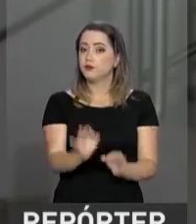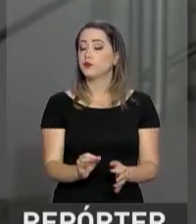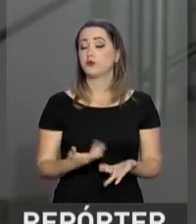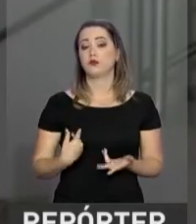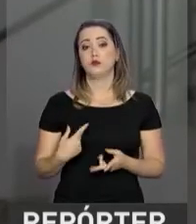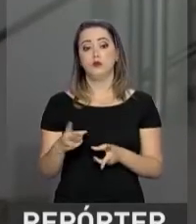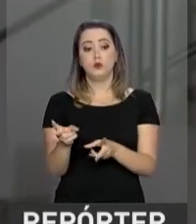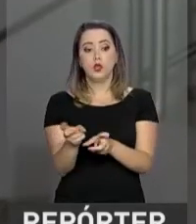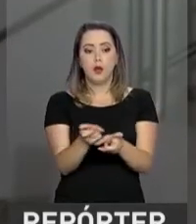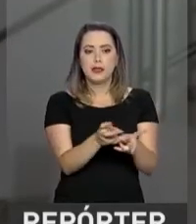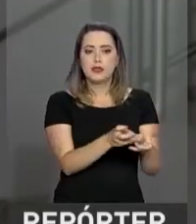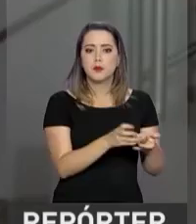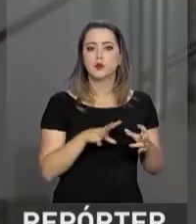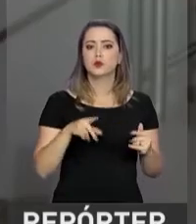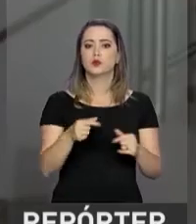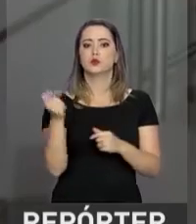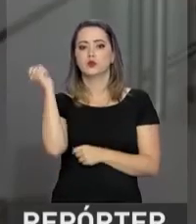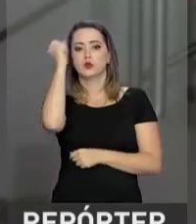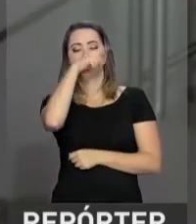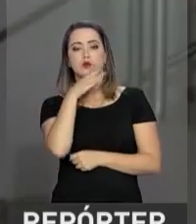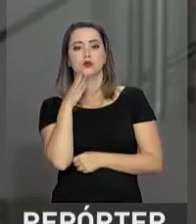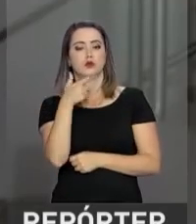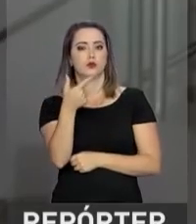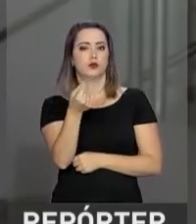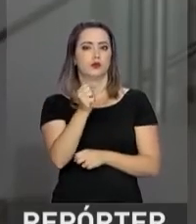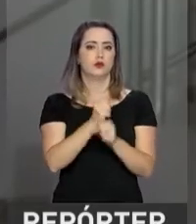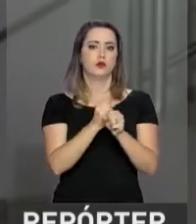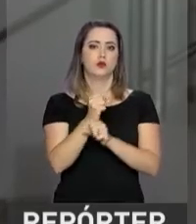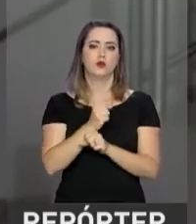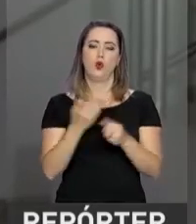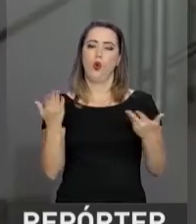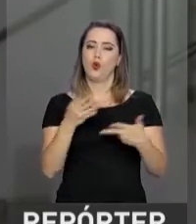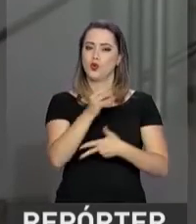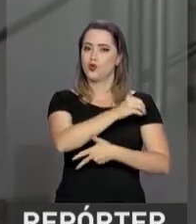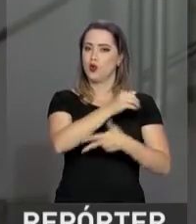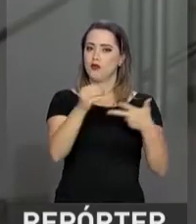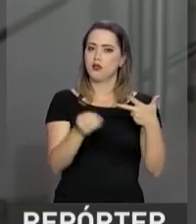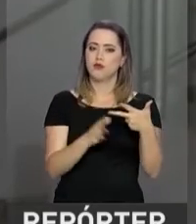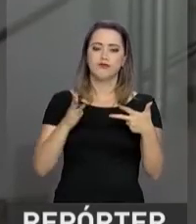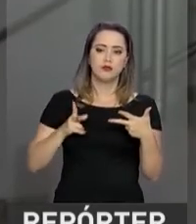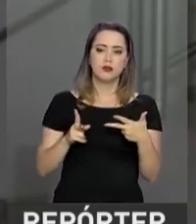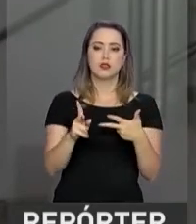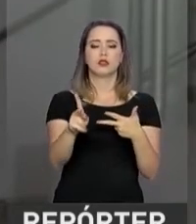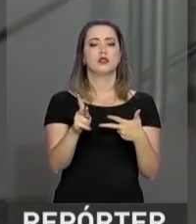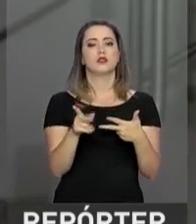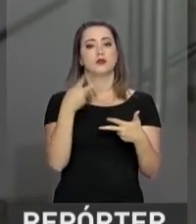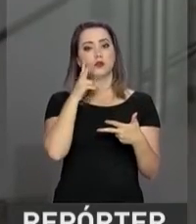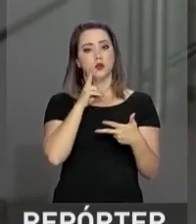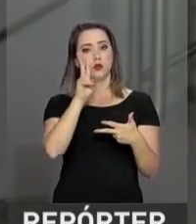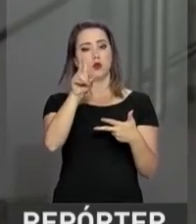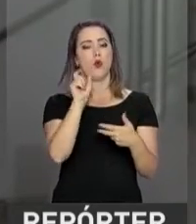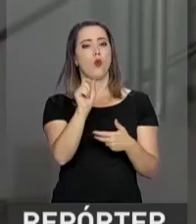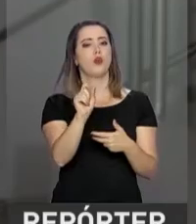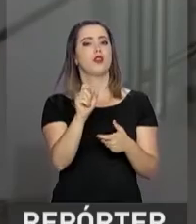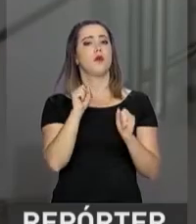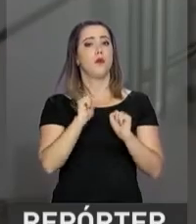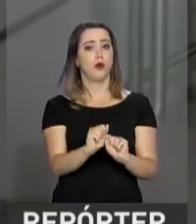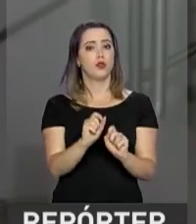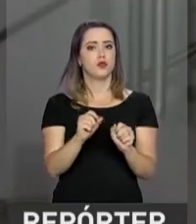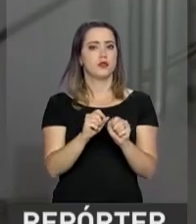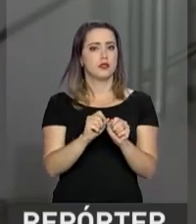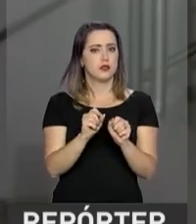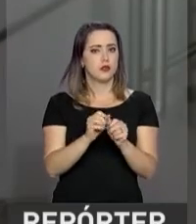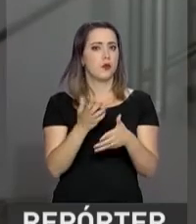observando tudo isso de dificuldade nesses 20 anos o enem tem sido sempre tratado com olhar de o que nós podemos fazer